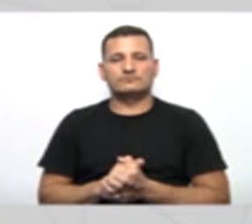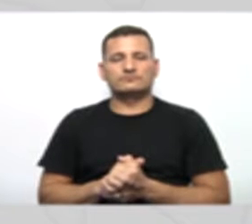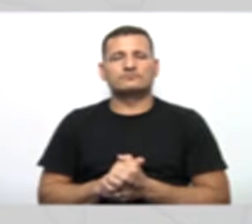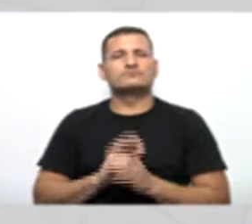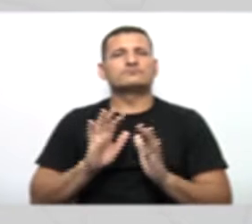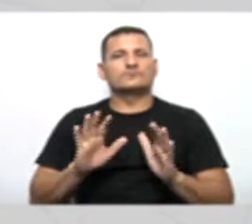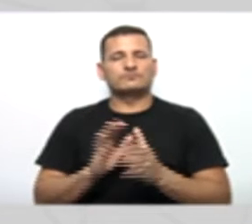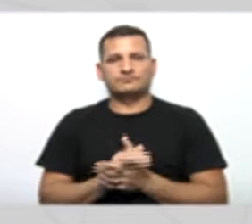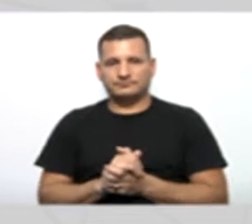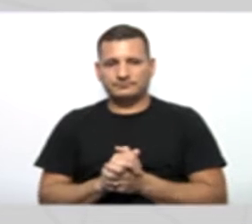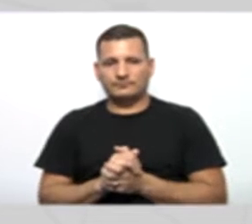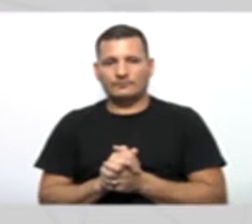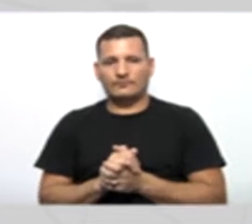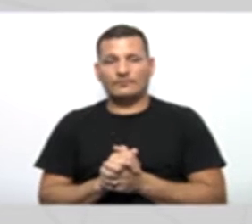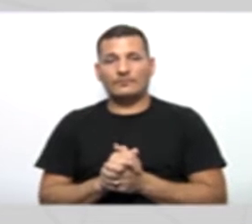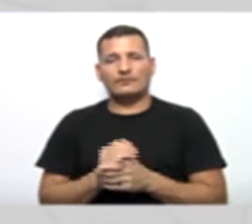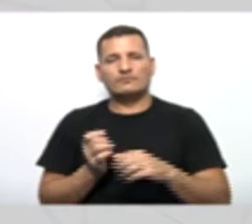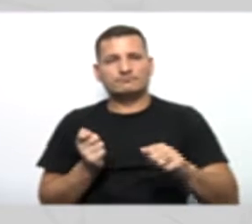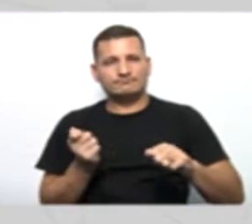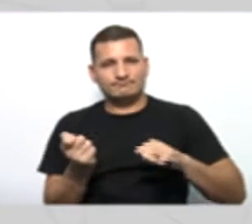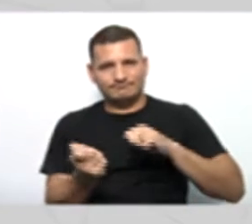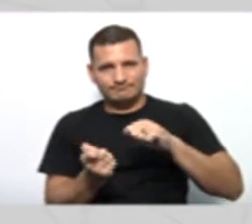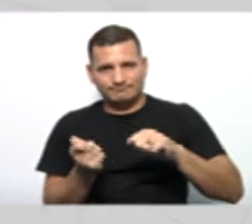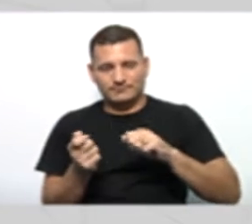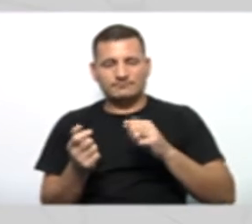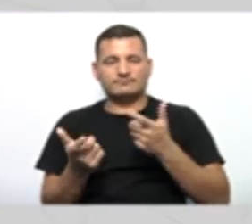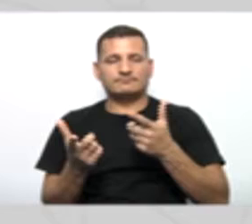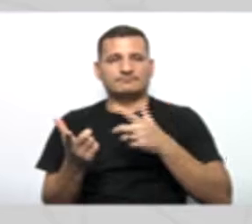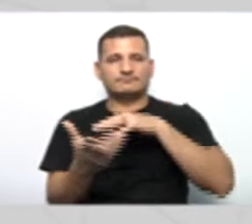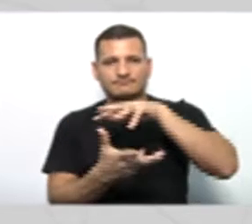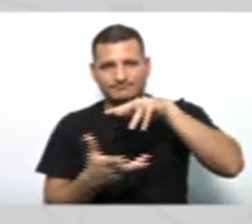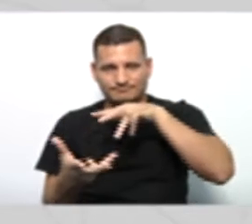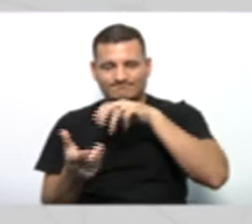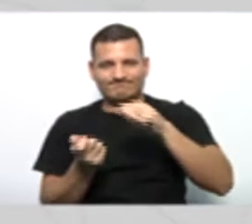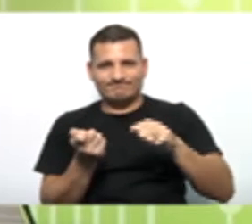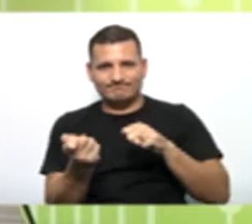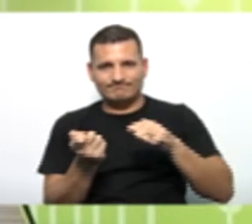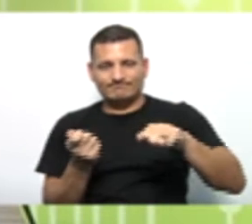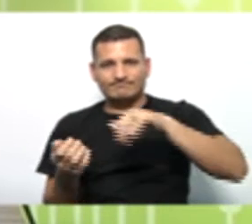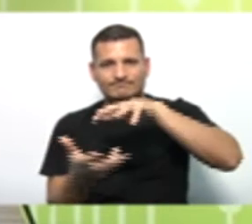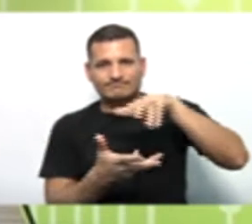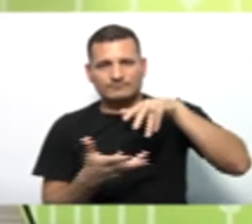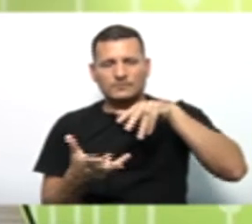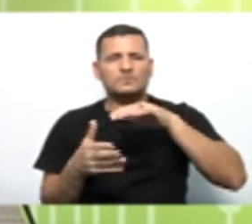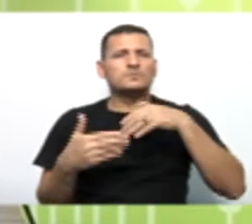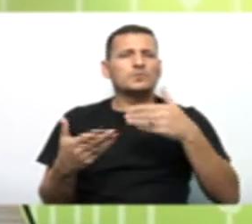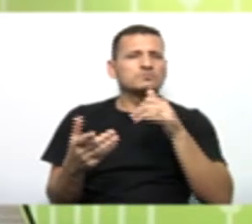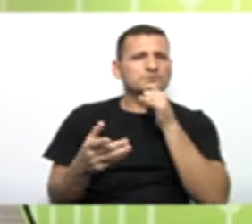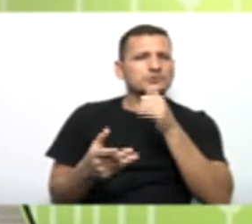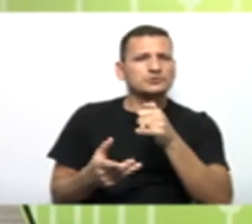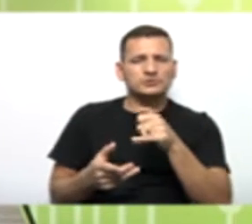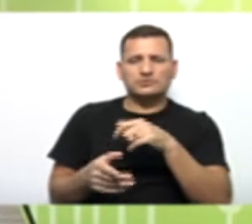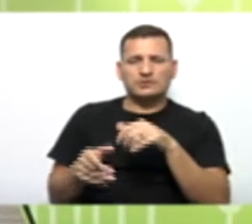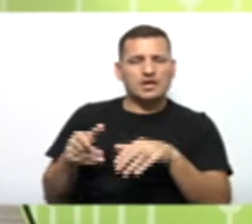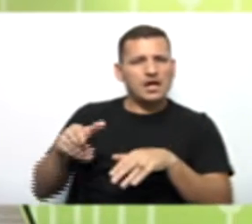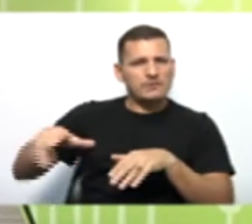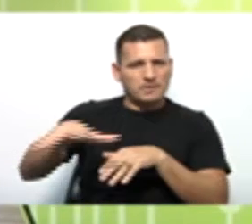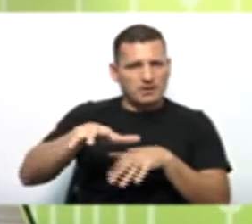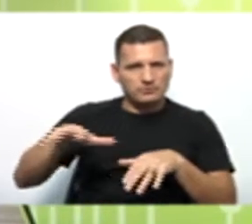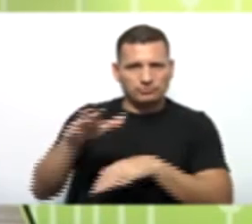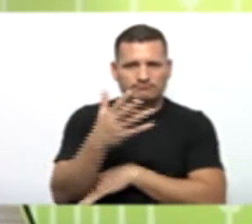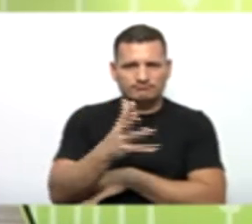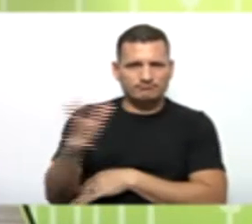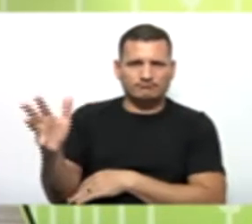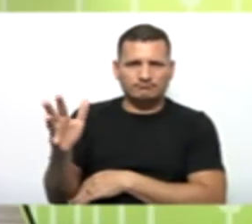Desenvolvimento sustentável. Nós vimos nas aulas anteriores que a exploração do meio ambiente sem os devidos cuidados, sem um planejamento